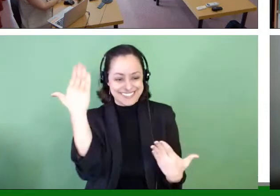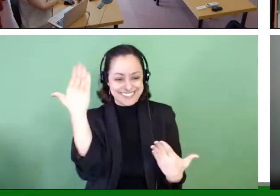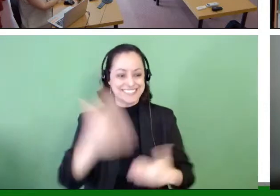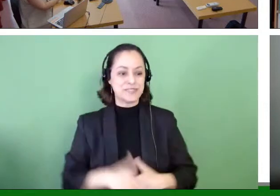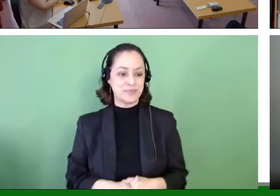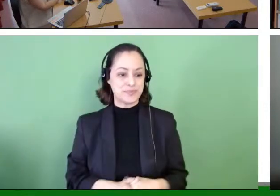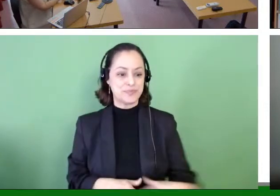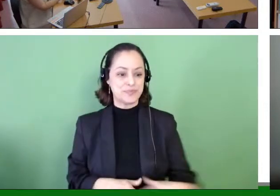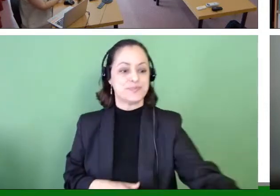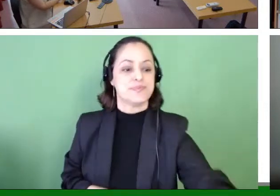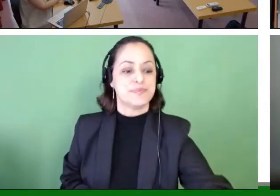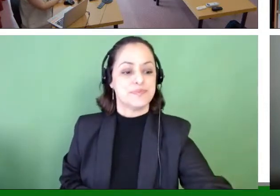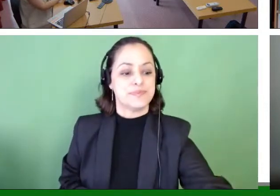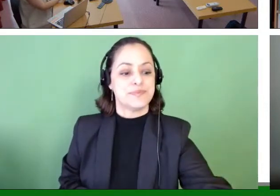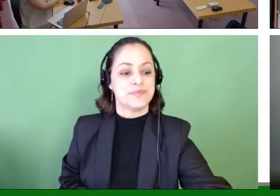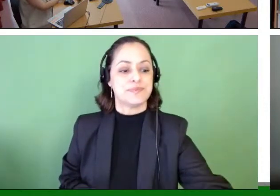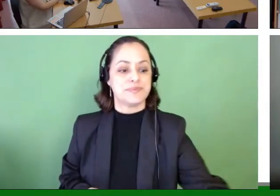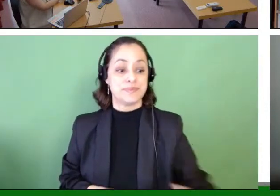pouquinho o protocolo já,